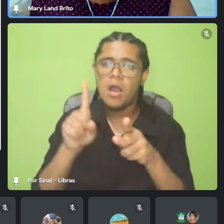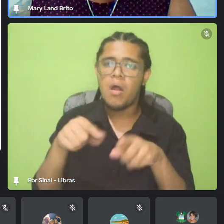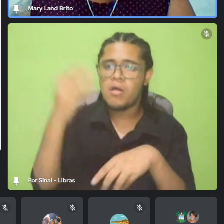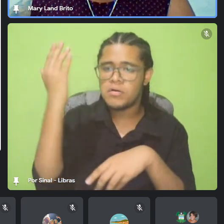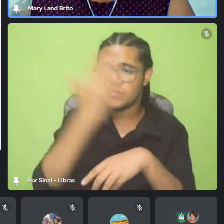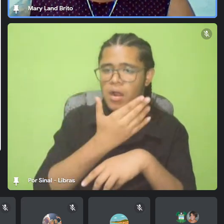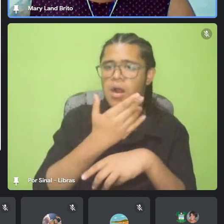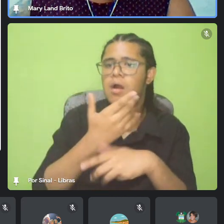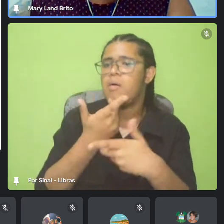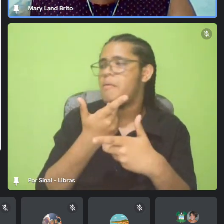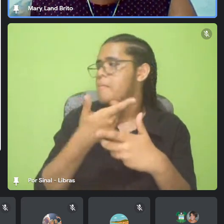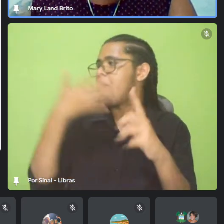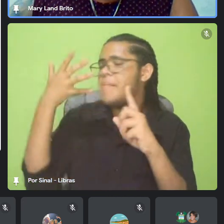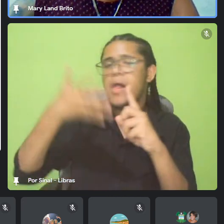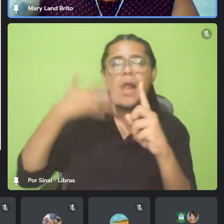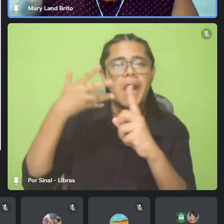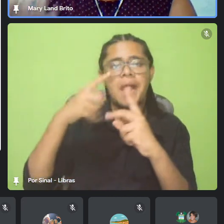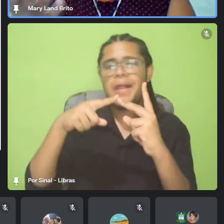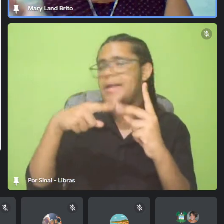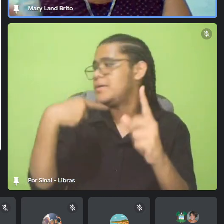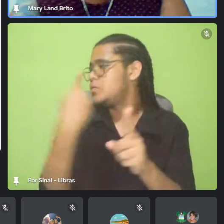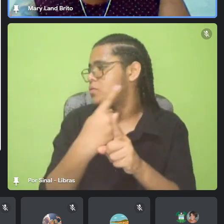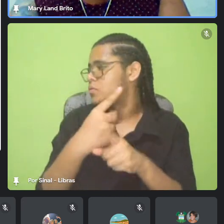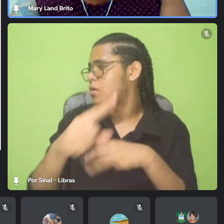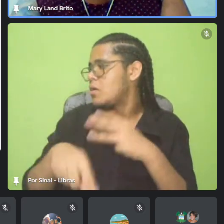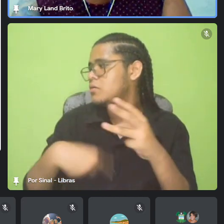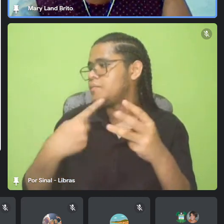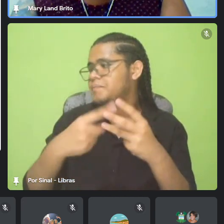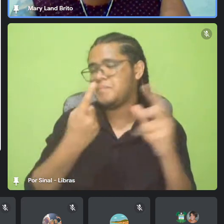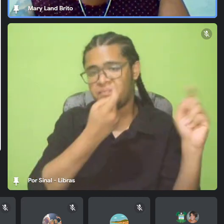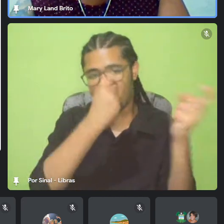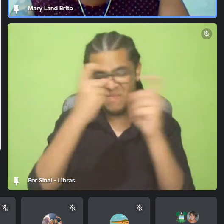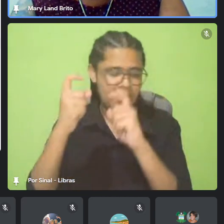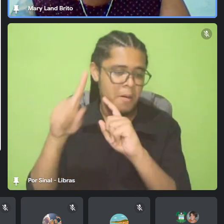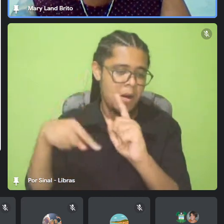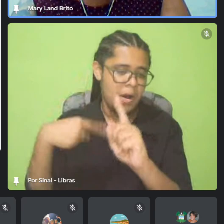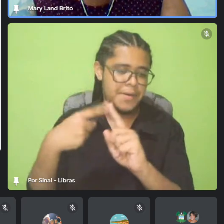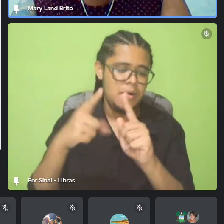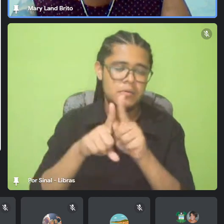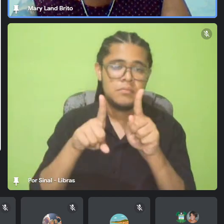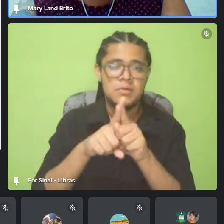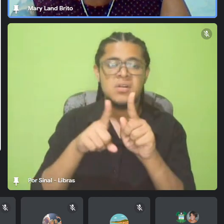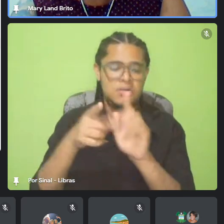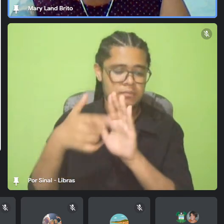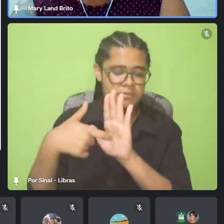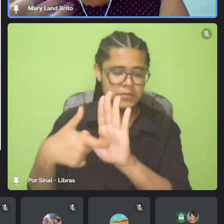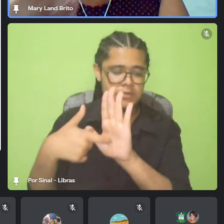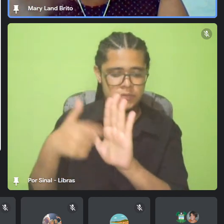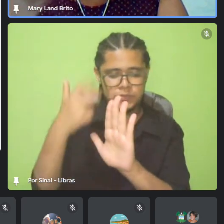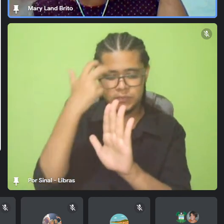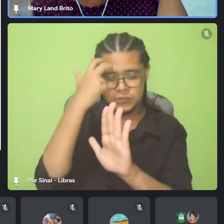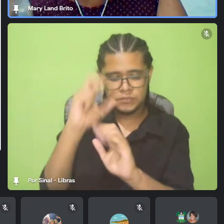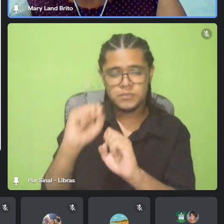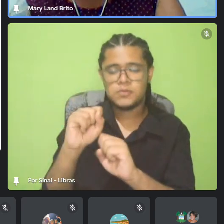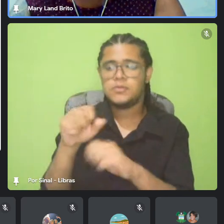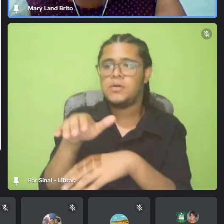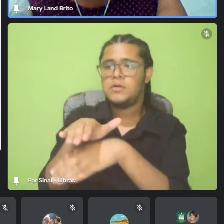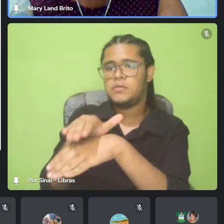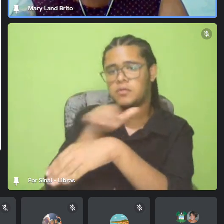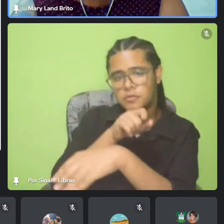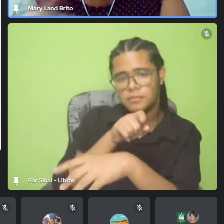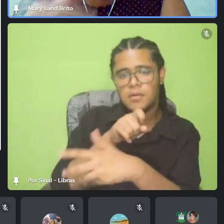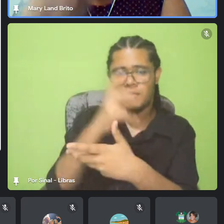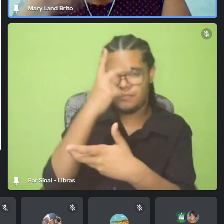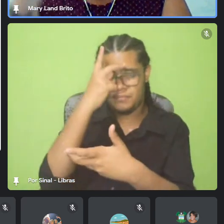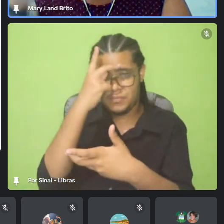encontros, debates, aí apresentações culturais que tragam as pessoas da cultura popular. Então, é você poder colocar uma juremeira,